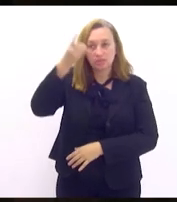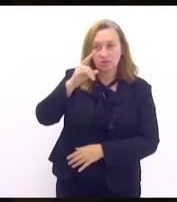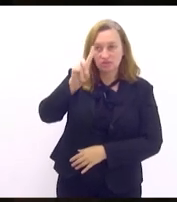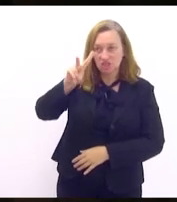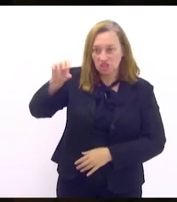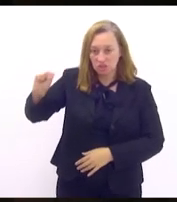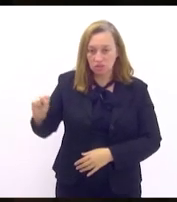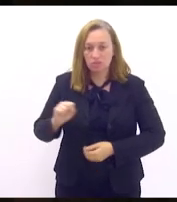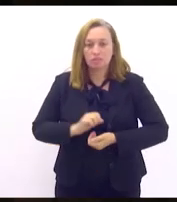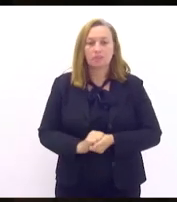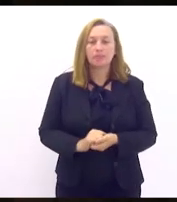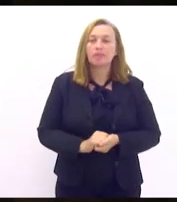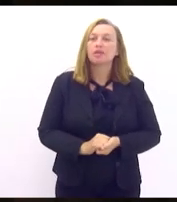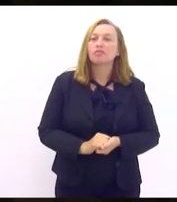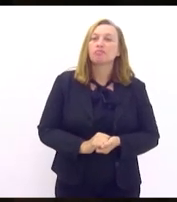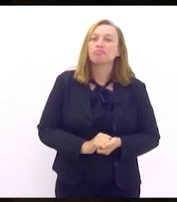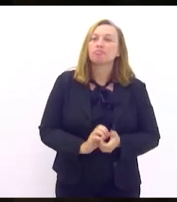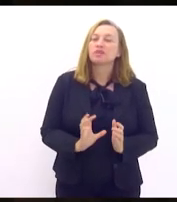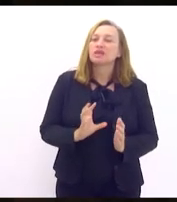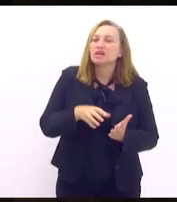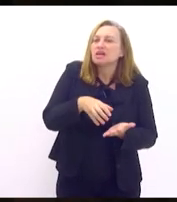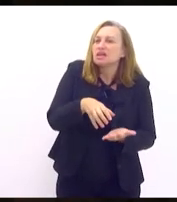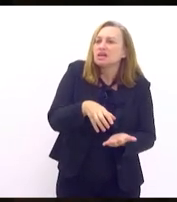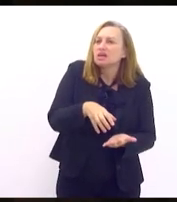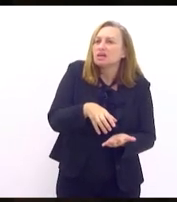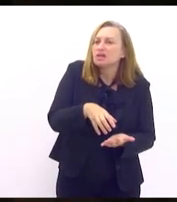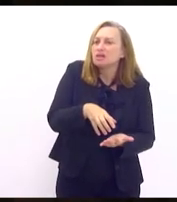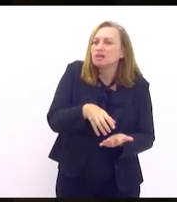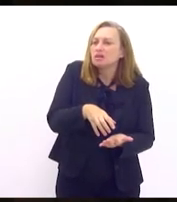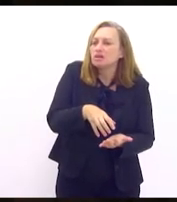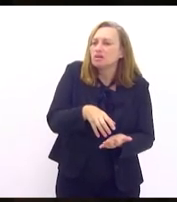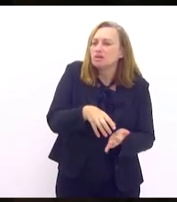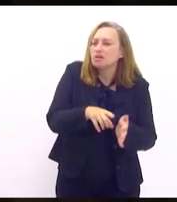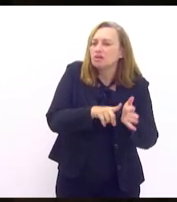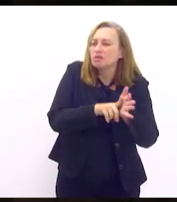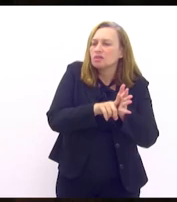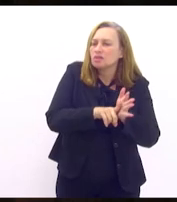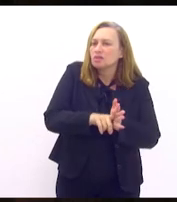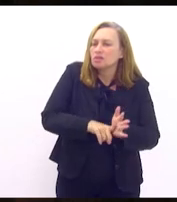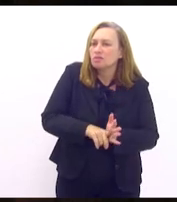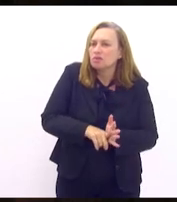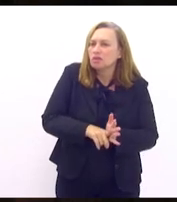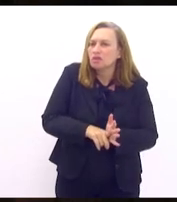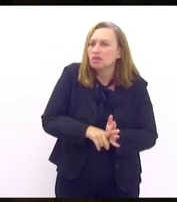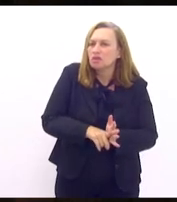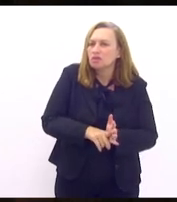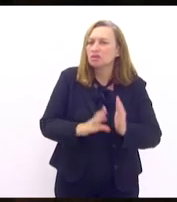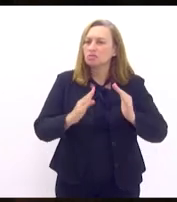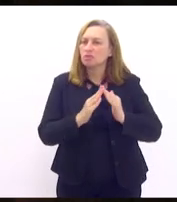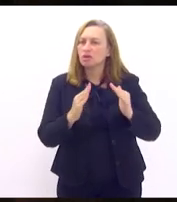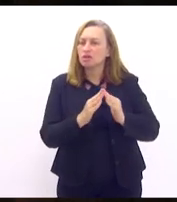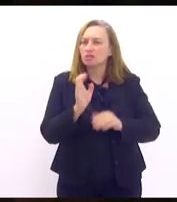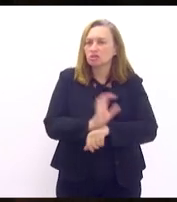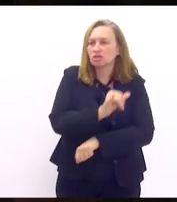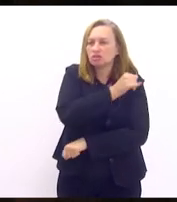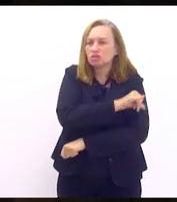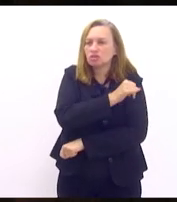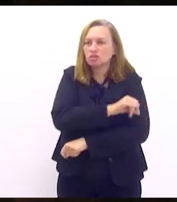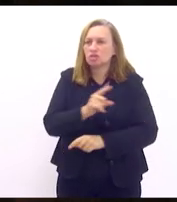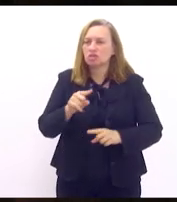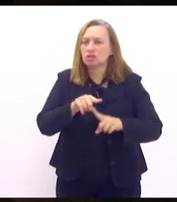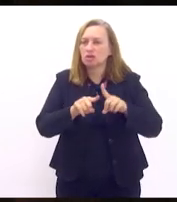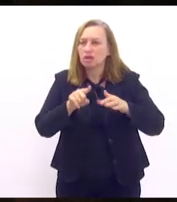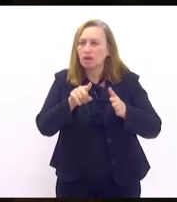Vinícius Cozolino, que institui o censo de déficit e inadequação habitacional no Estado do Rio de Janeiro e da